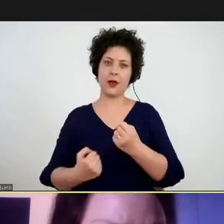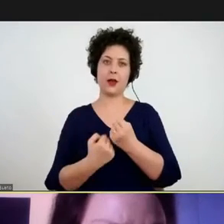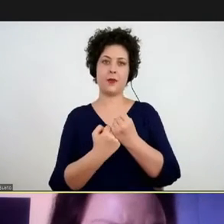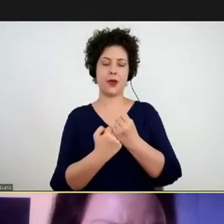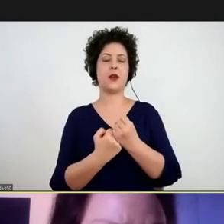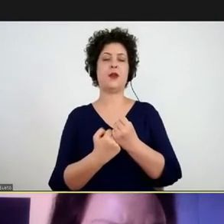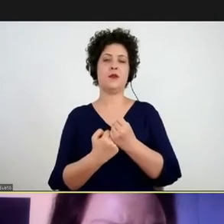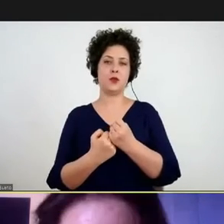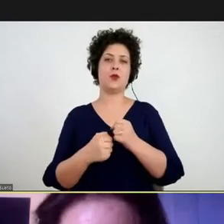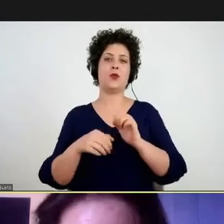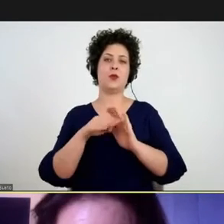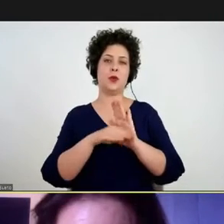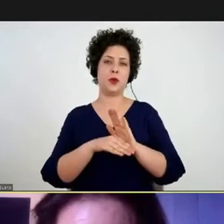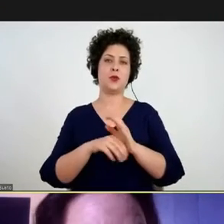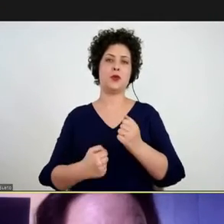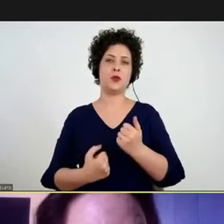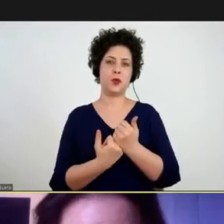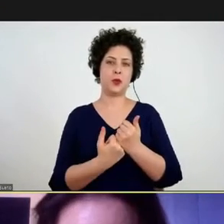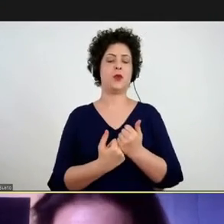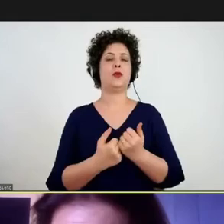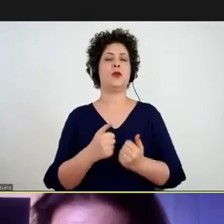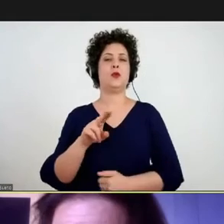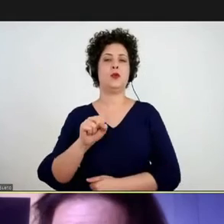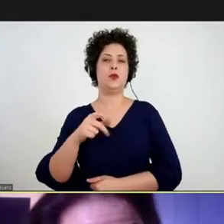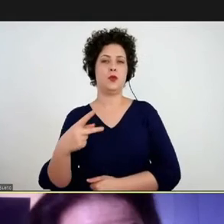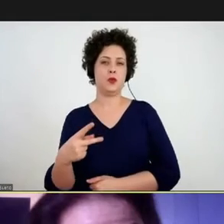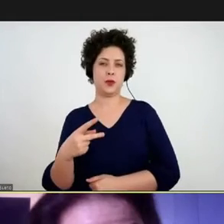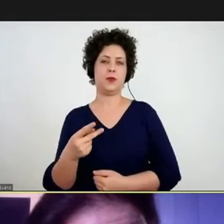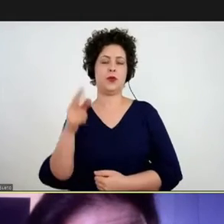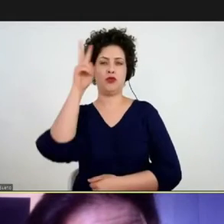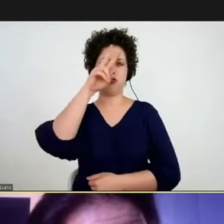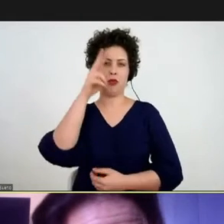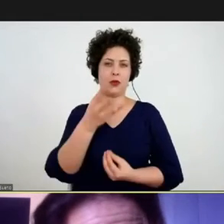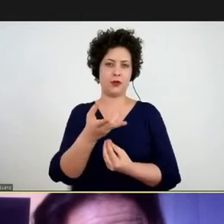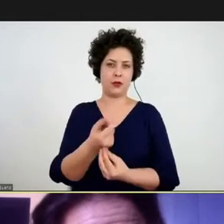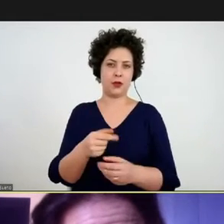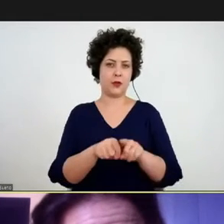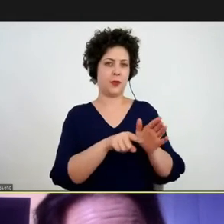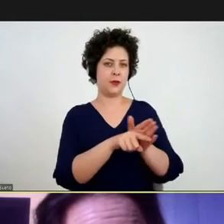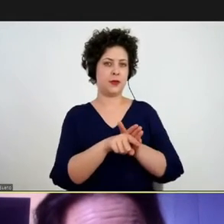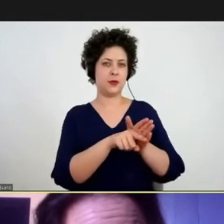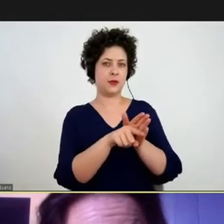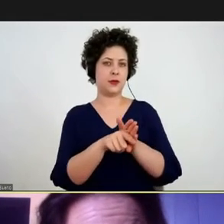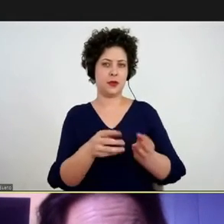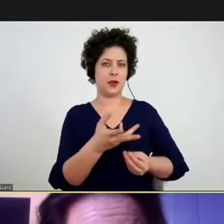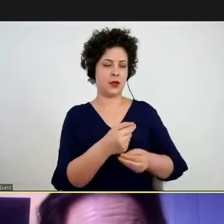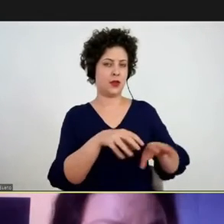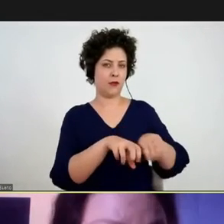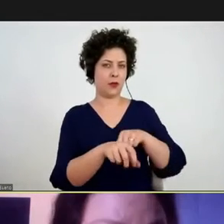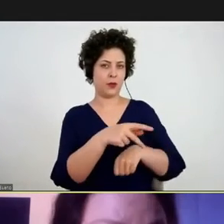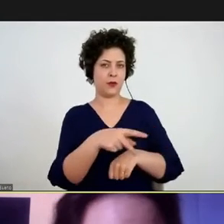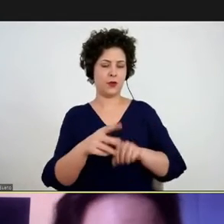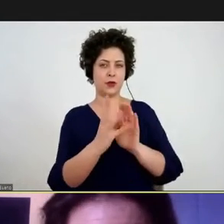Pós-Graduação Interunidades em Estética e História da Arte da USP, do Grupo de Pesquisa Arte na Educação, na Formação de Professores e no